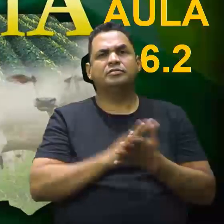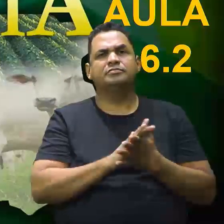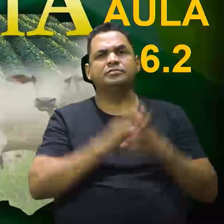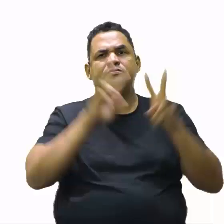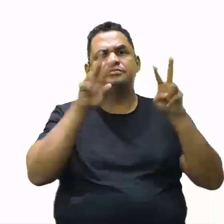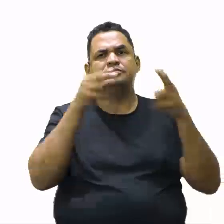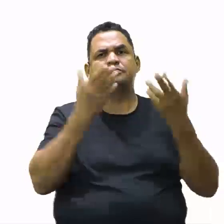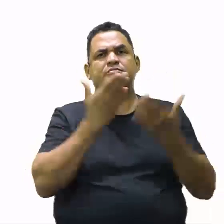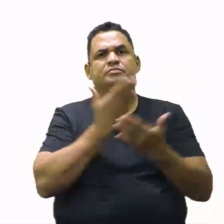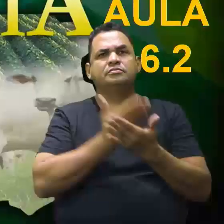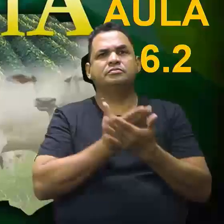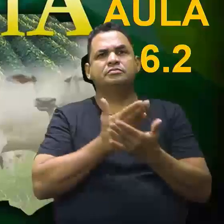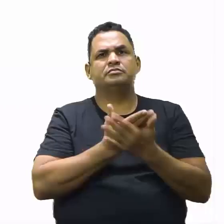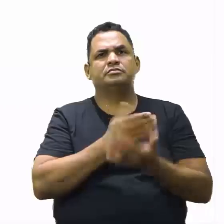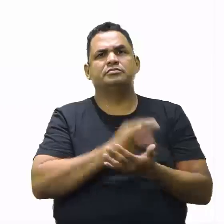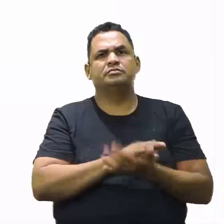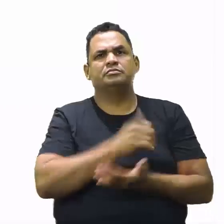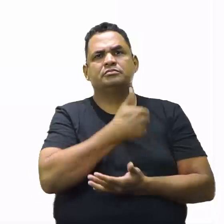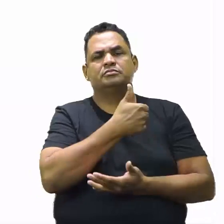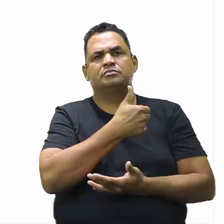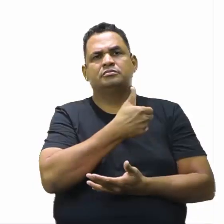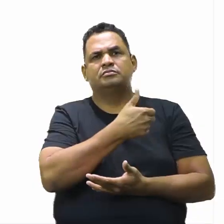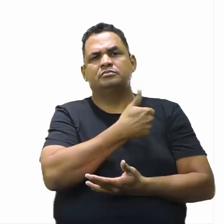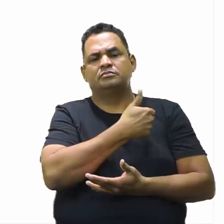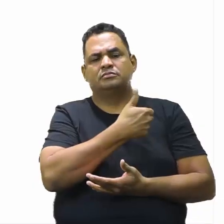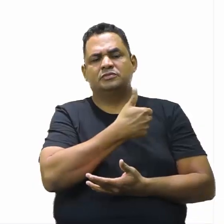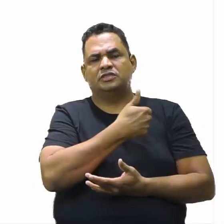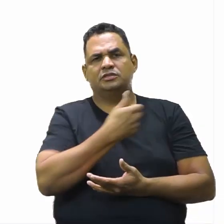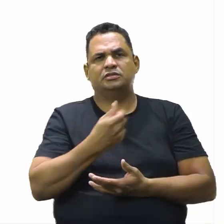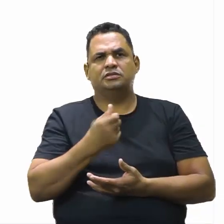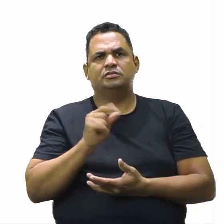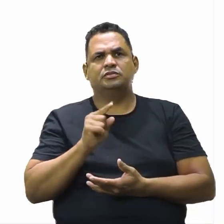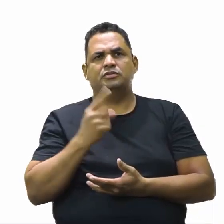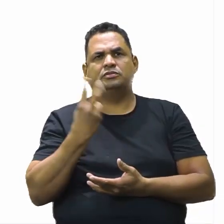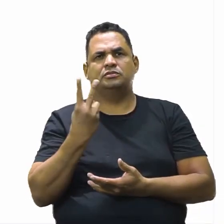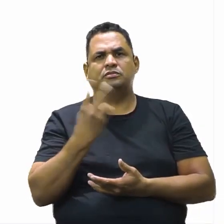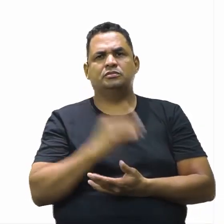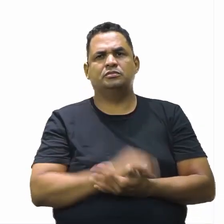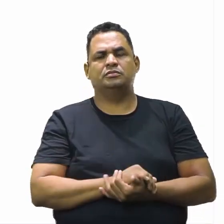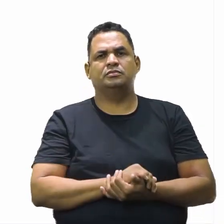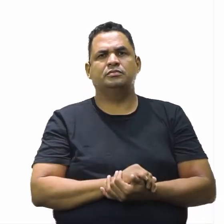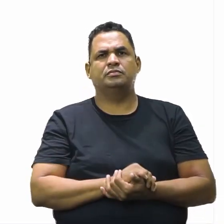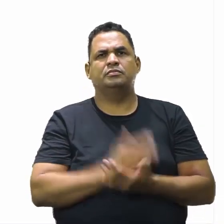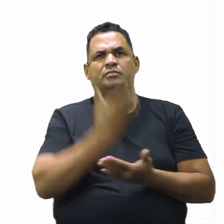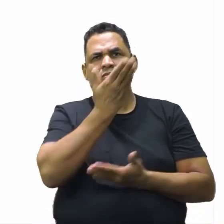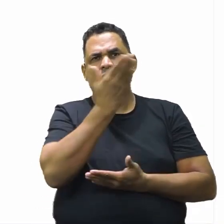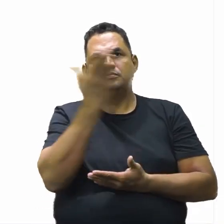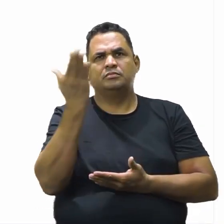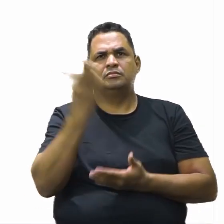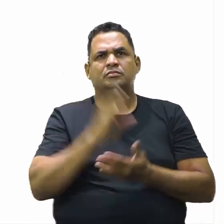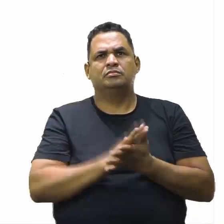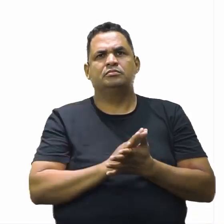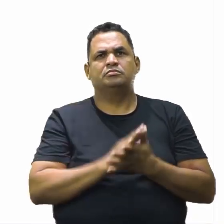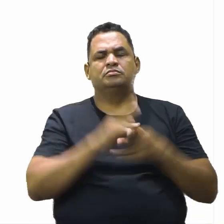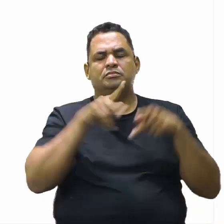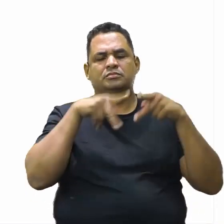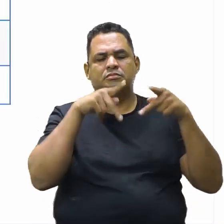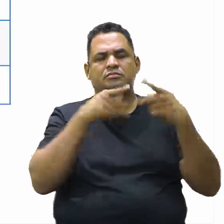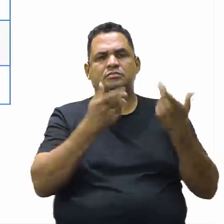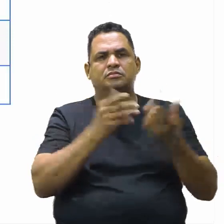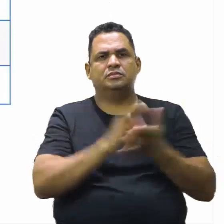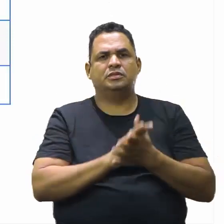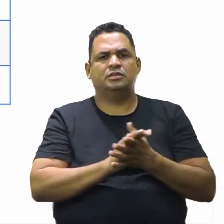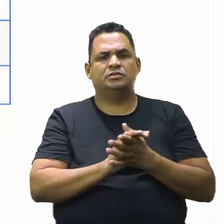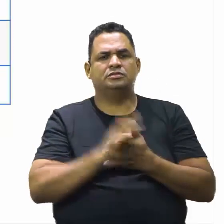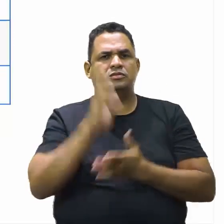aí 16, nossa aula 16.2, aspectos populacional de Rondônia,